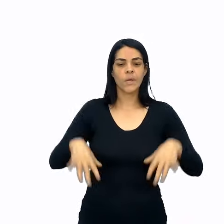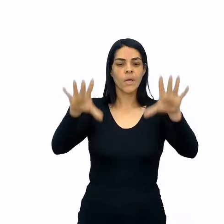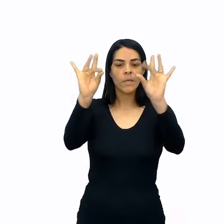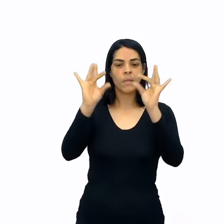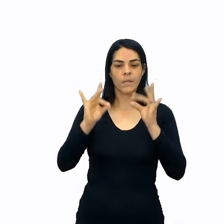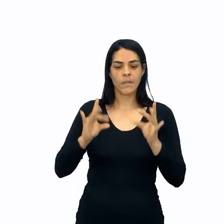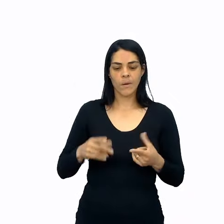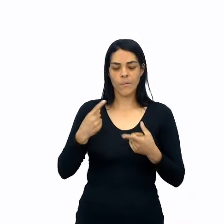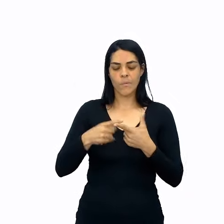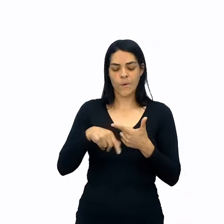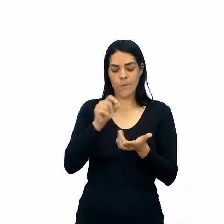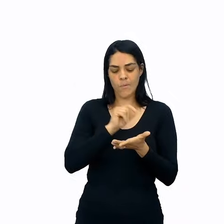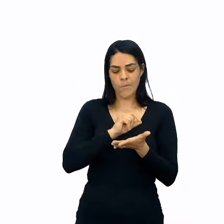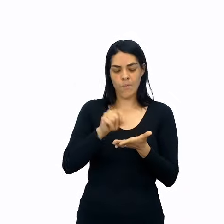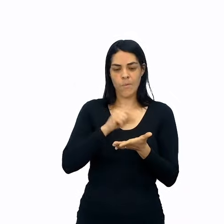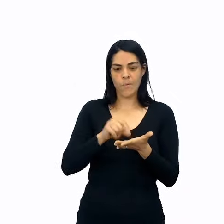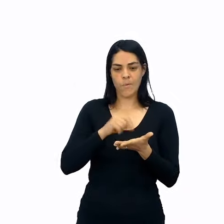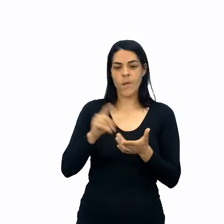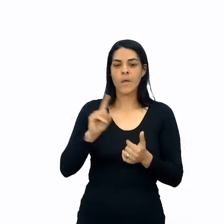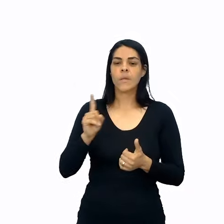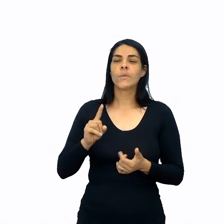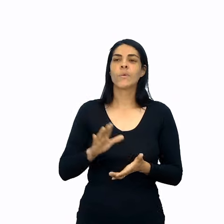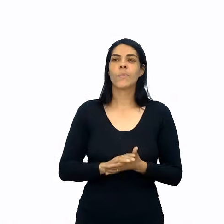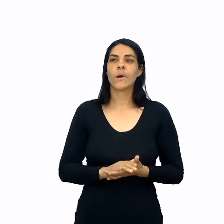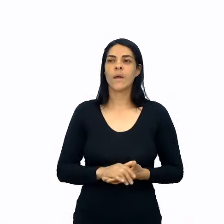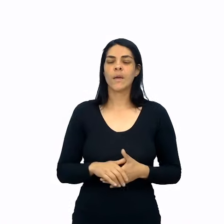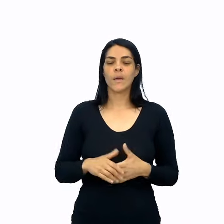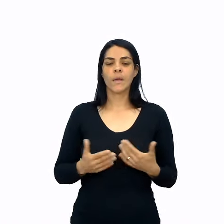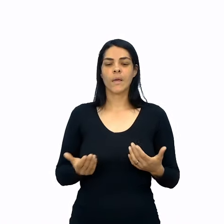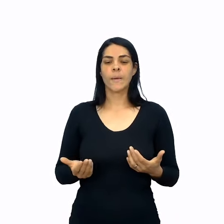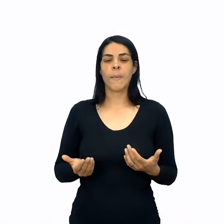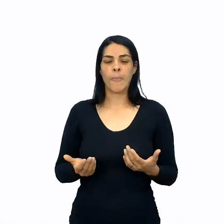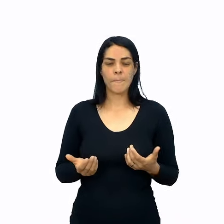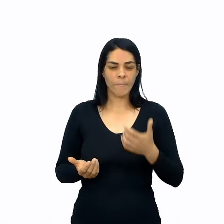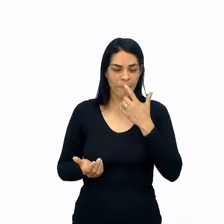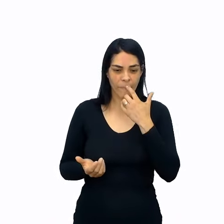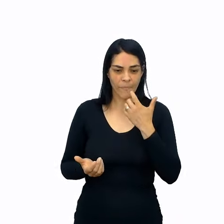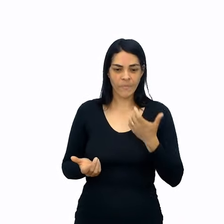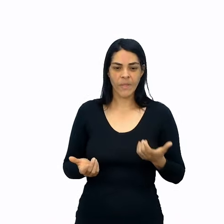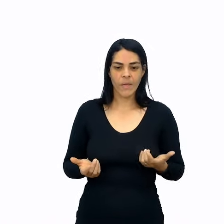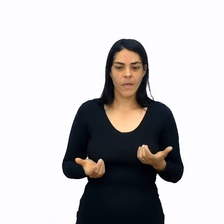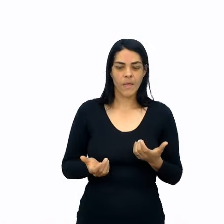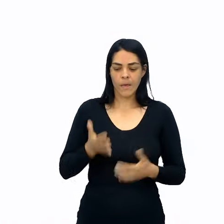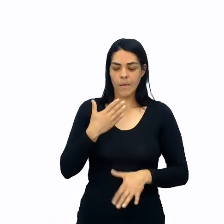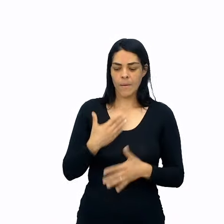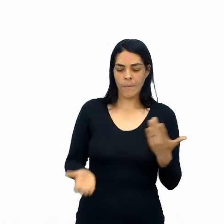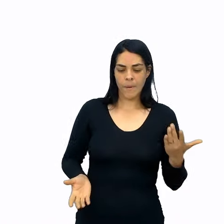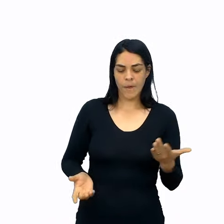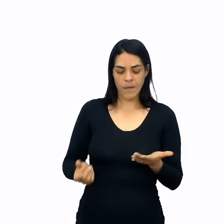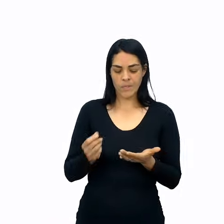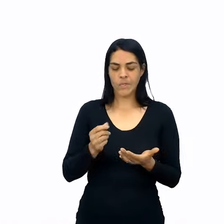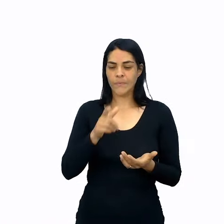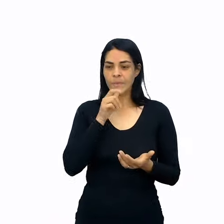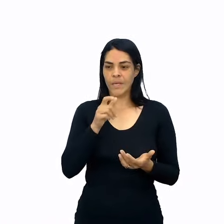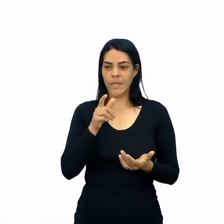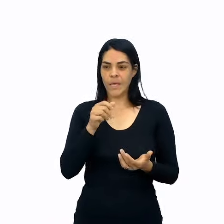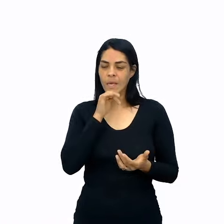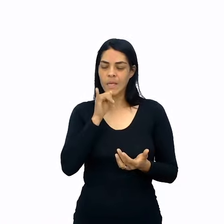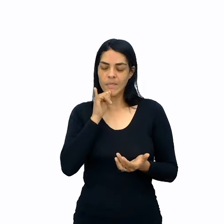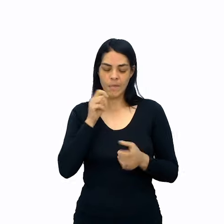prescrever também não é no sentido de perder validade, né? Como nós falamos, o remédio prescreveu também nesse